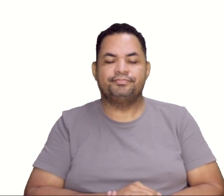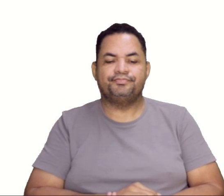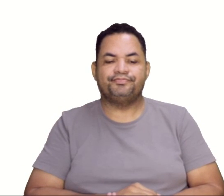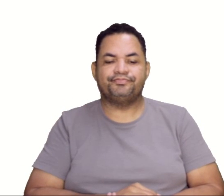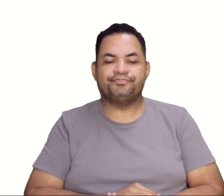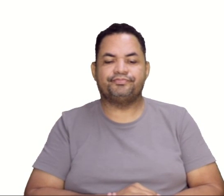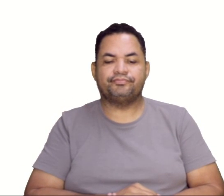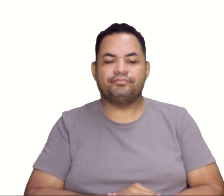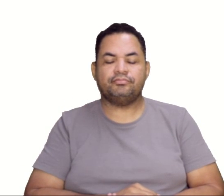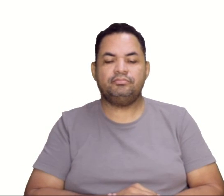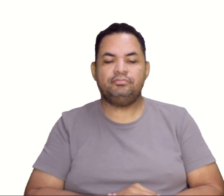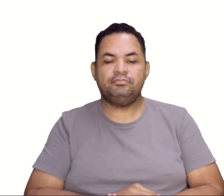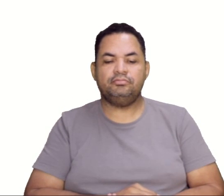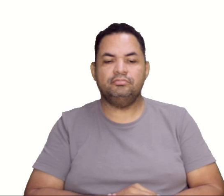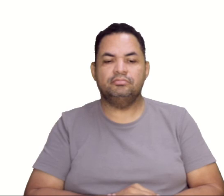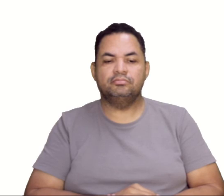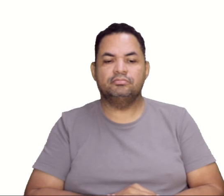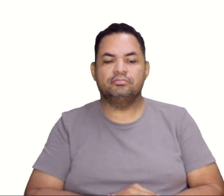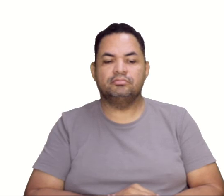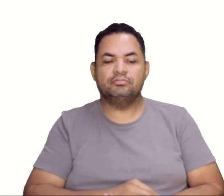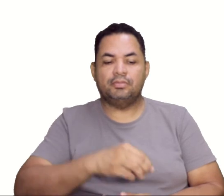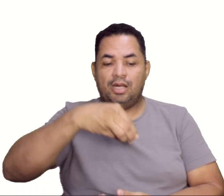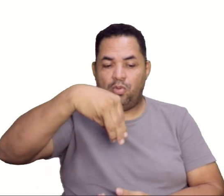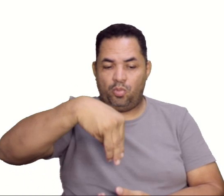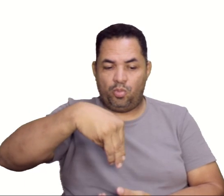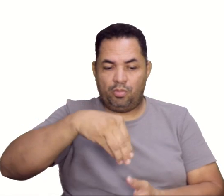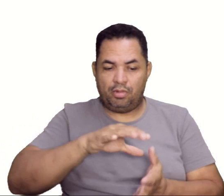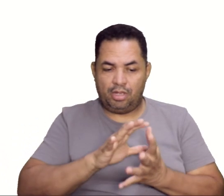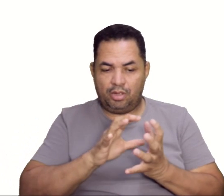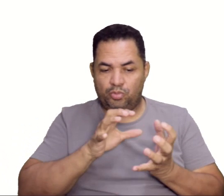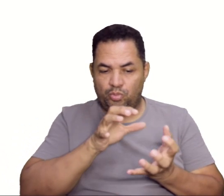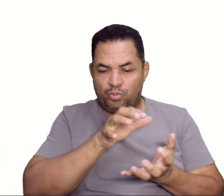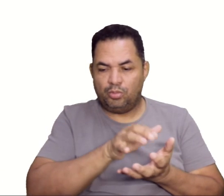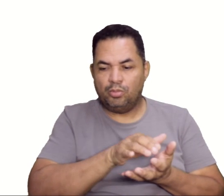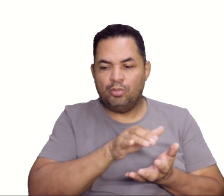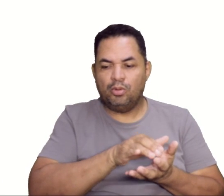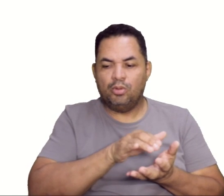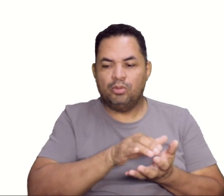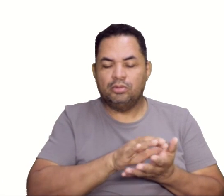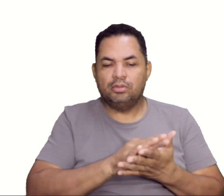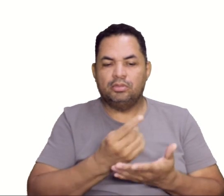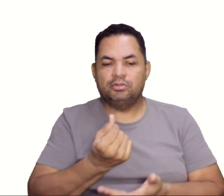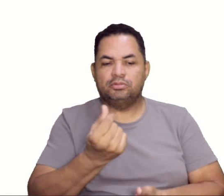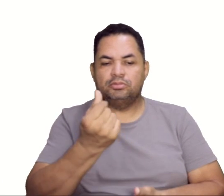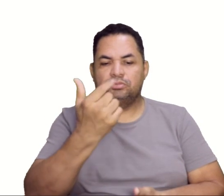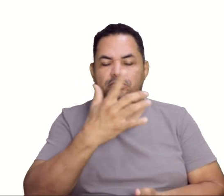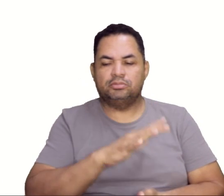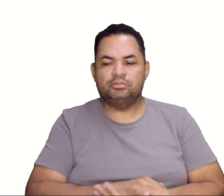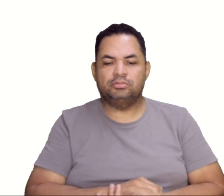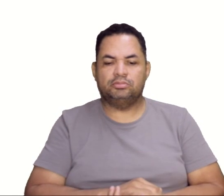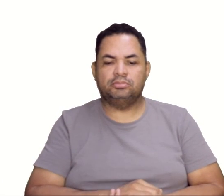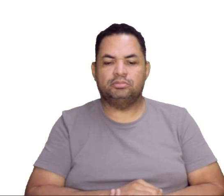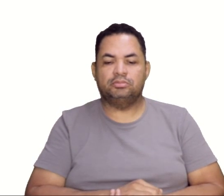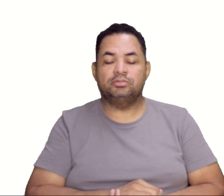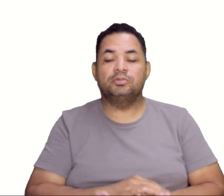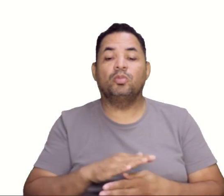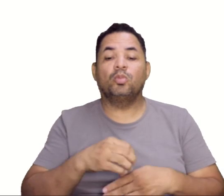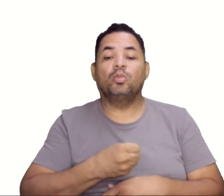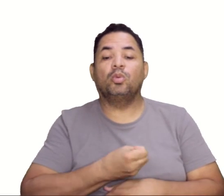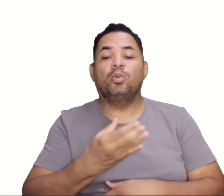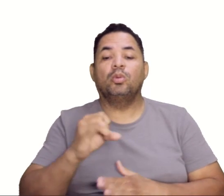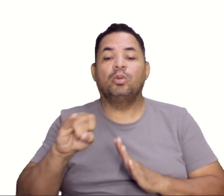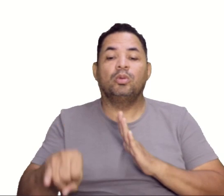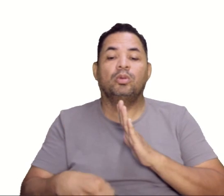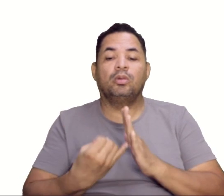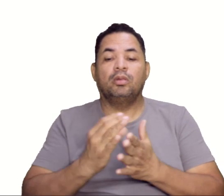5650 esse é o nosso montante ele tá querendo saber o juro né Aham e quanto que é juro mesmo o juro